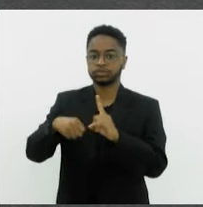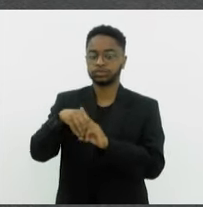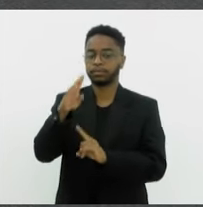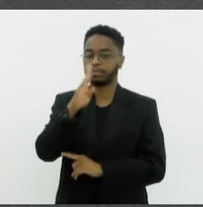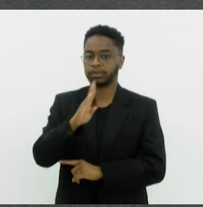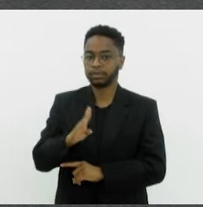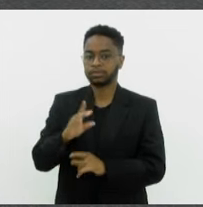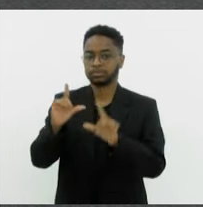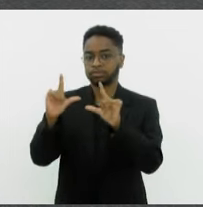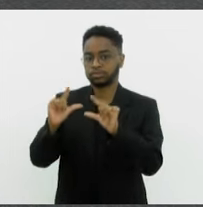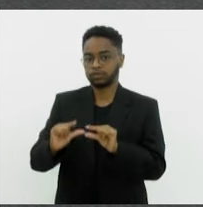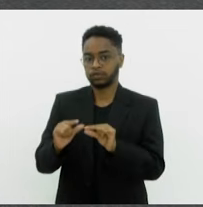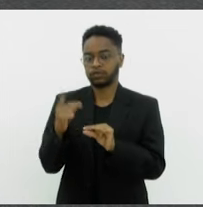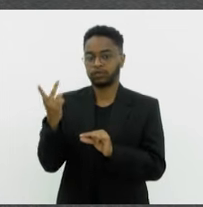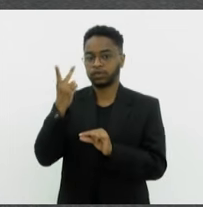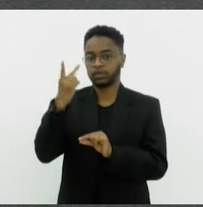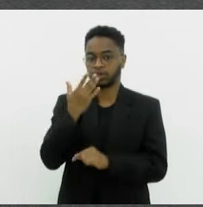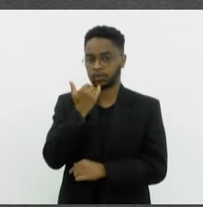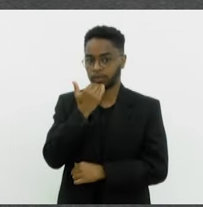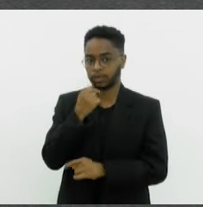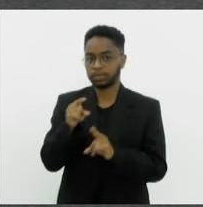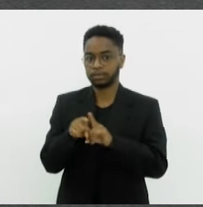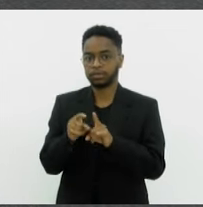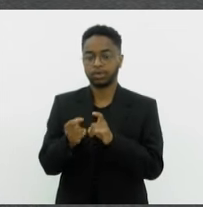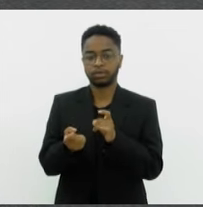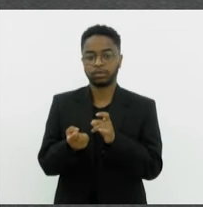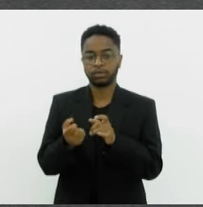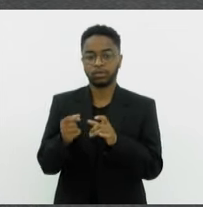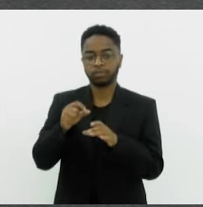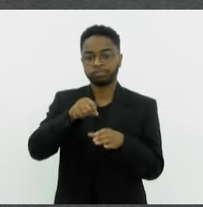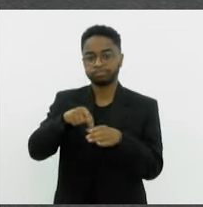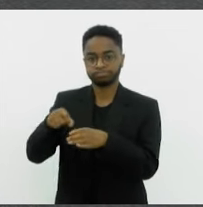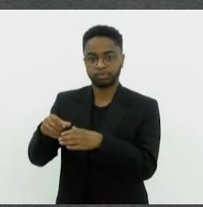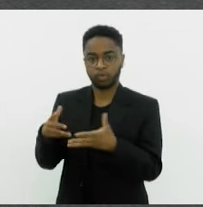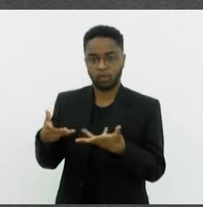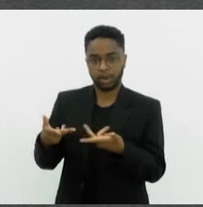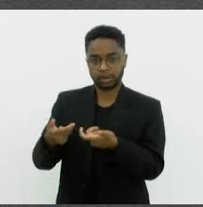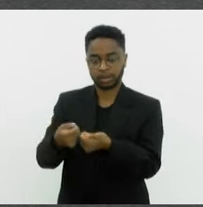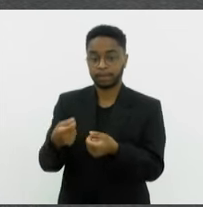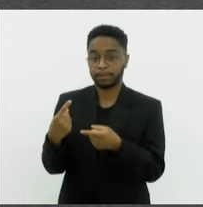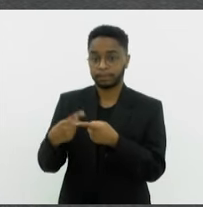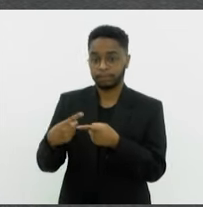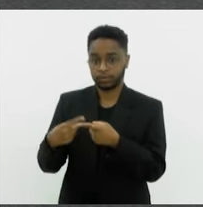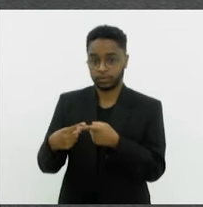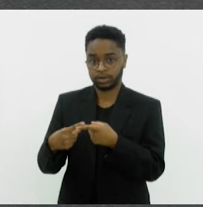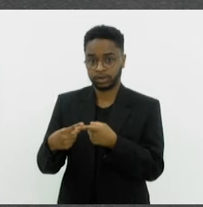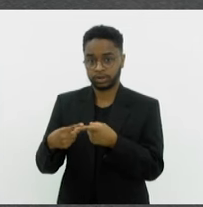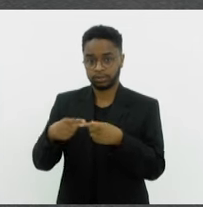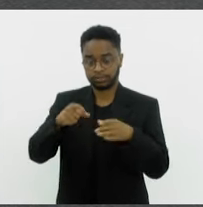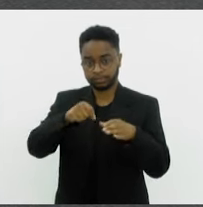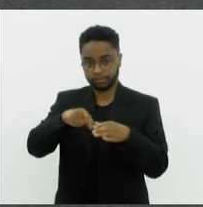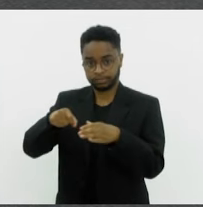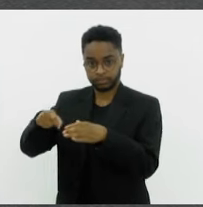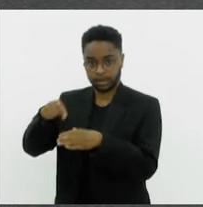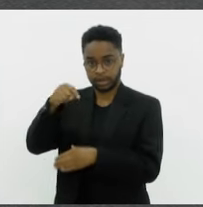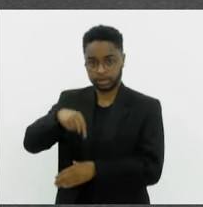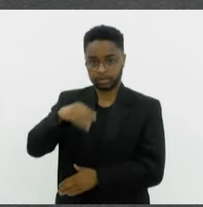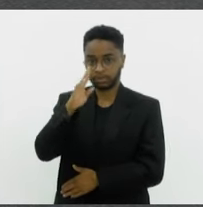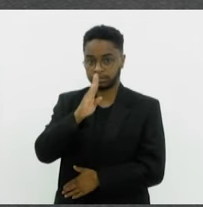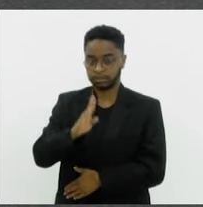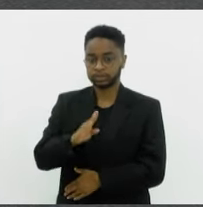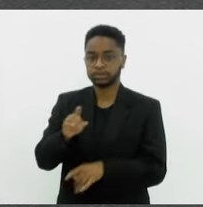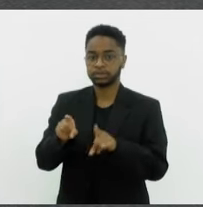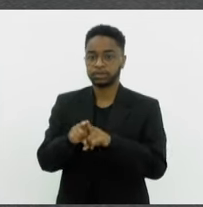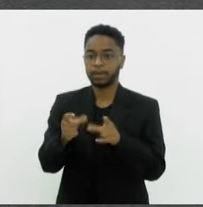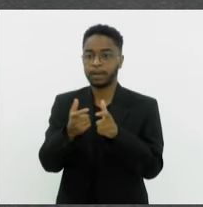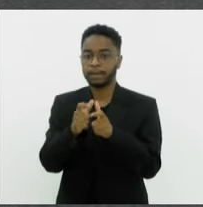barateamento dos alimentos e uma produção de maior qualidade, visto que a produção brasileira e a maior parte